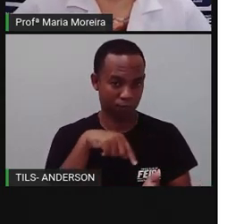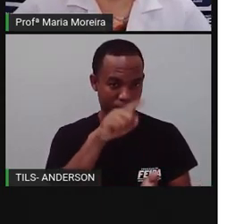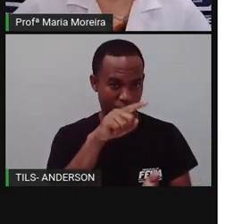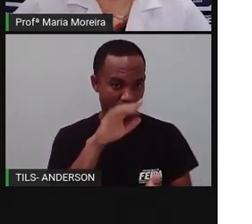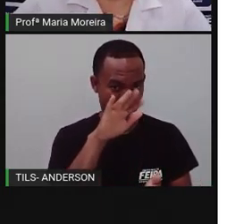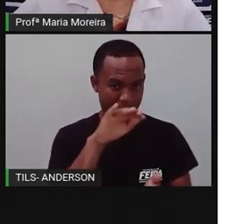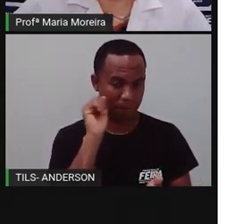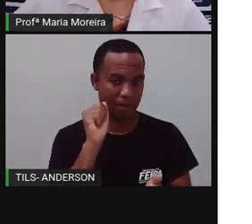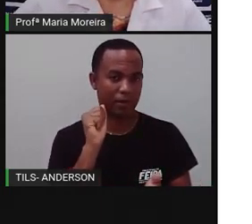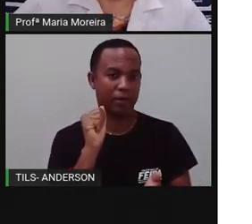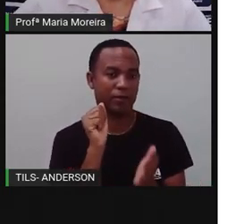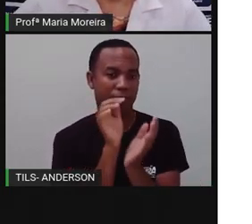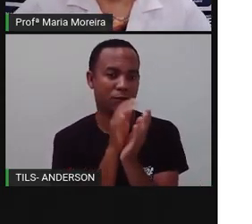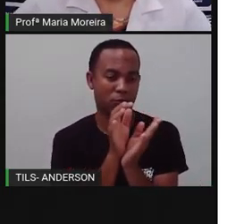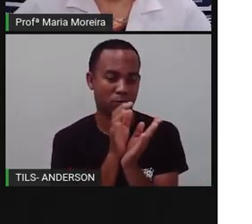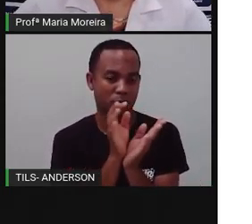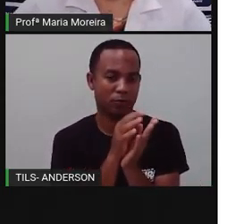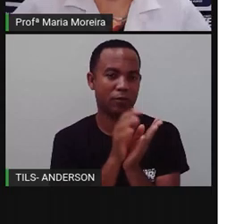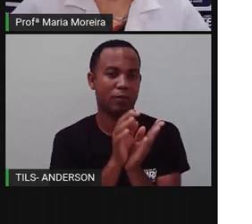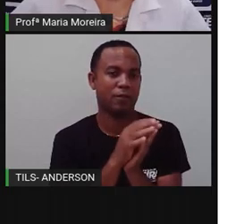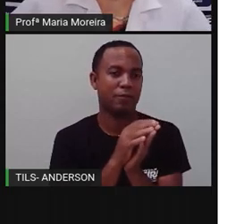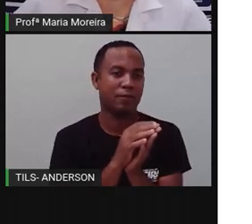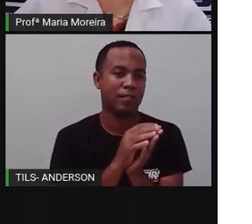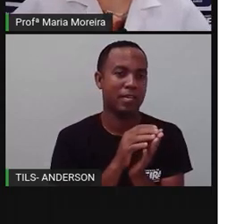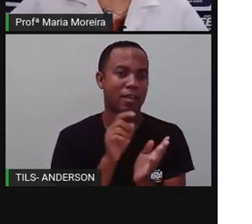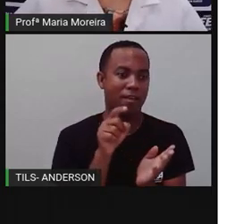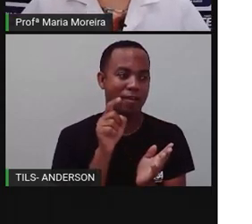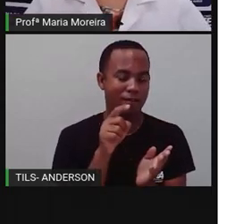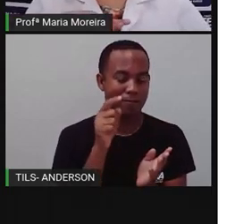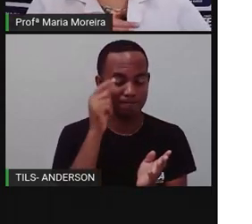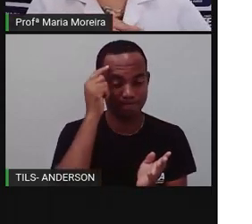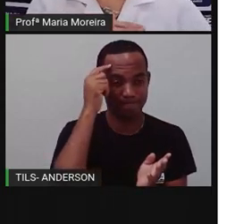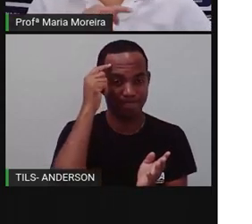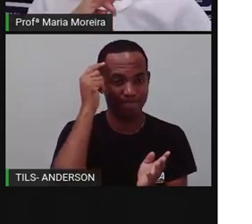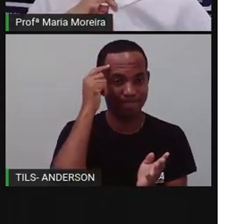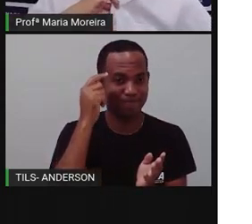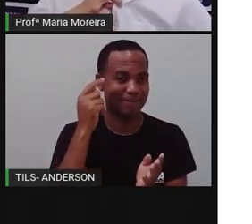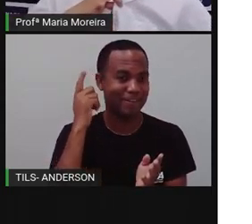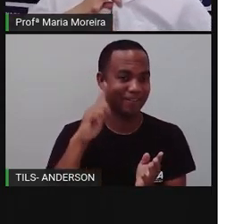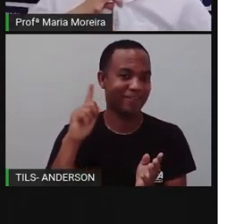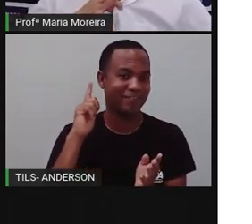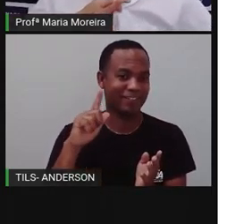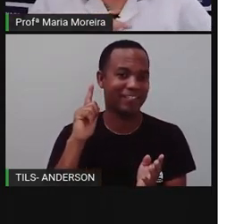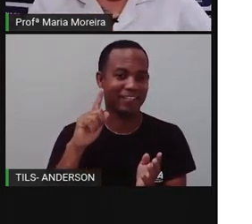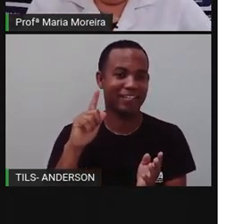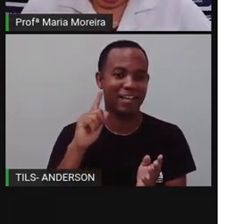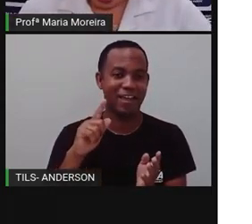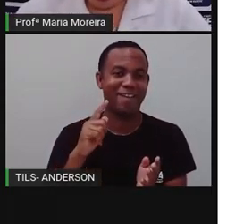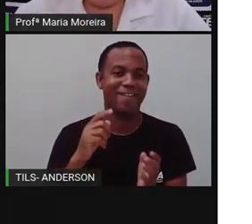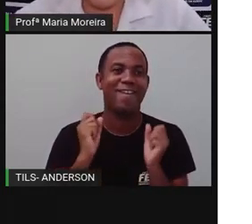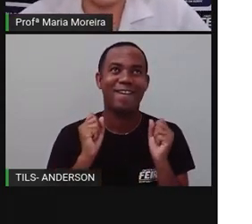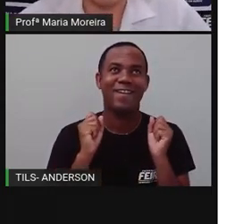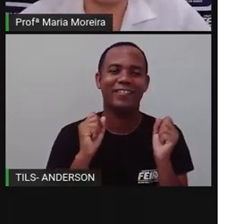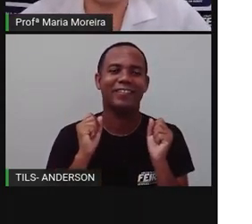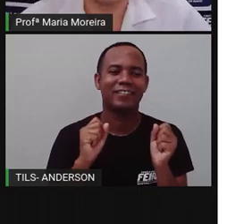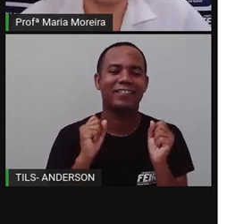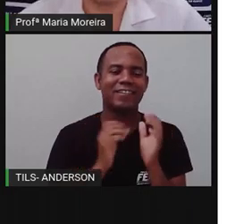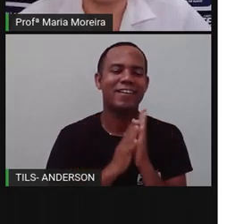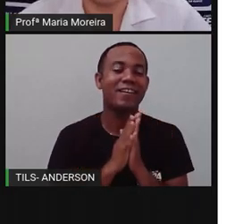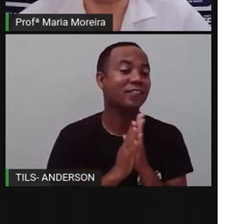Vou capturar meu crocodilo, né? E ele lá super seguro de si, ó, só, ó, achando que tudo